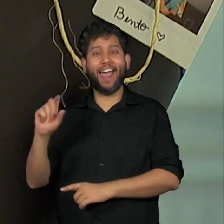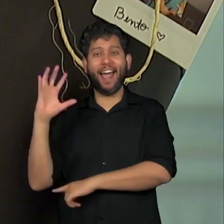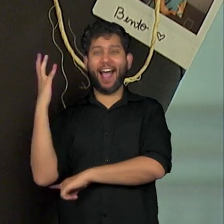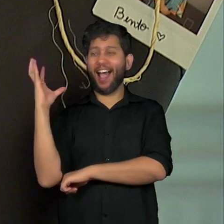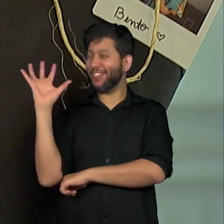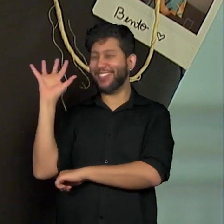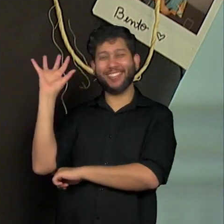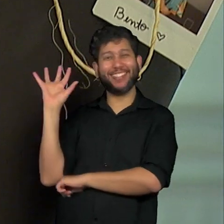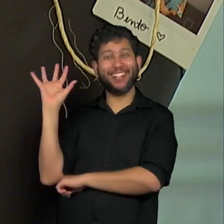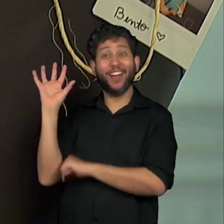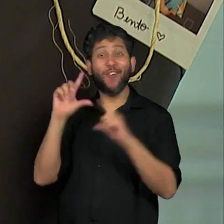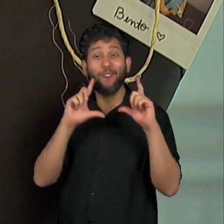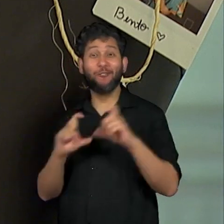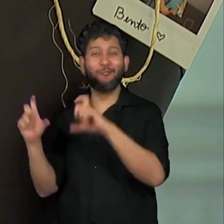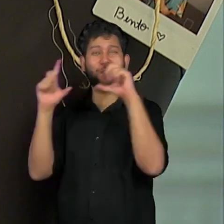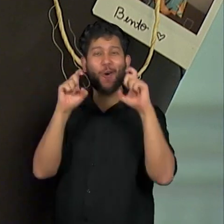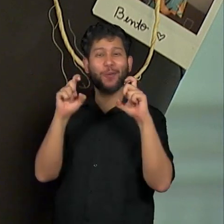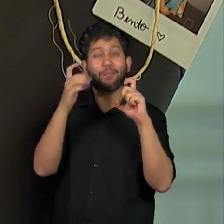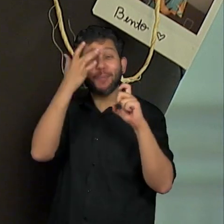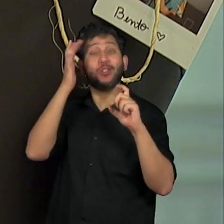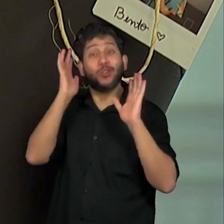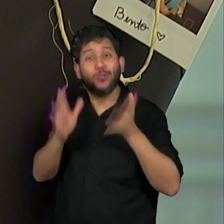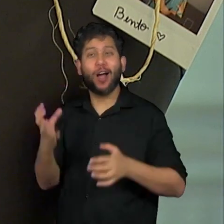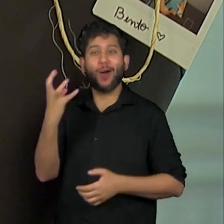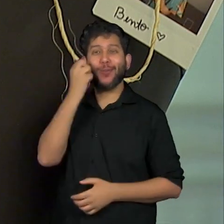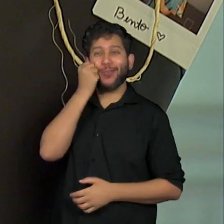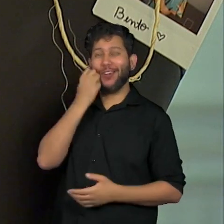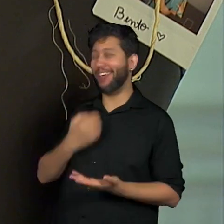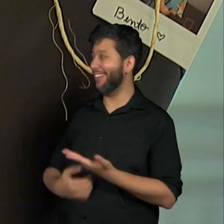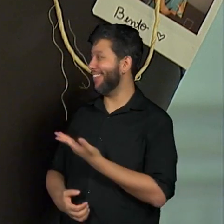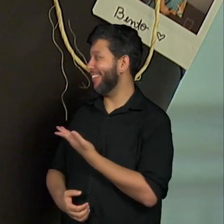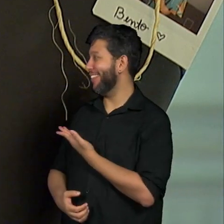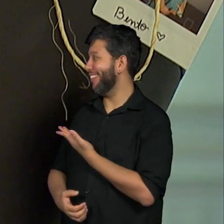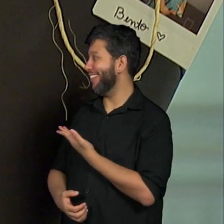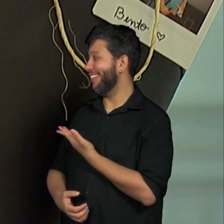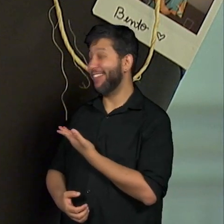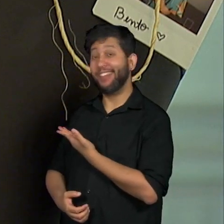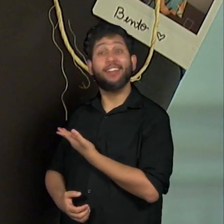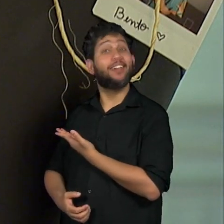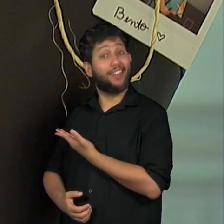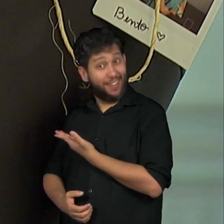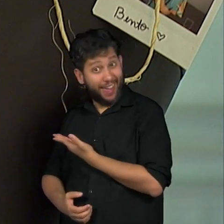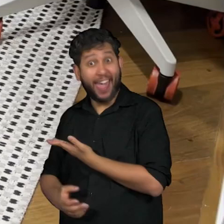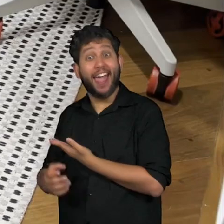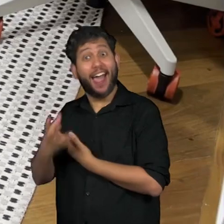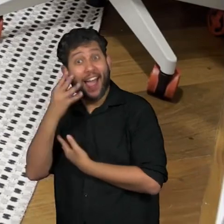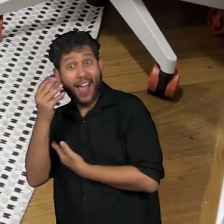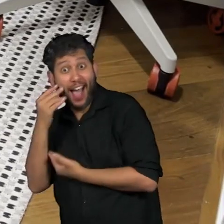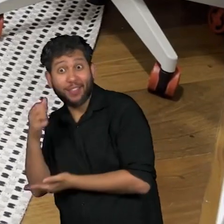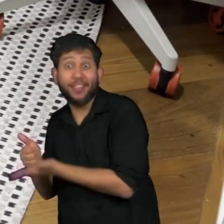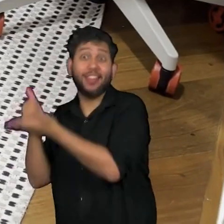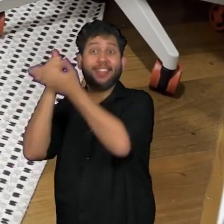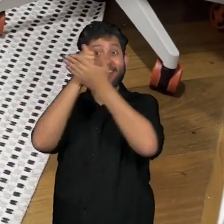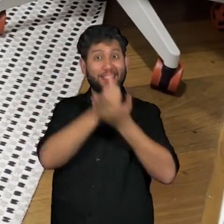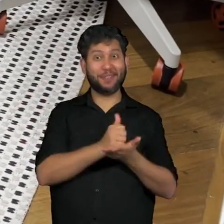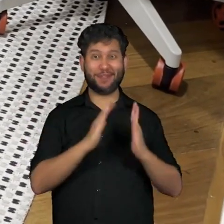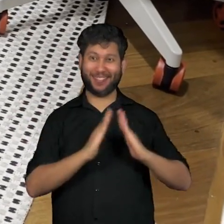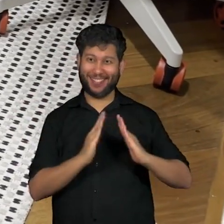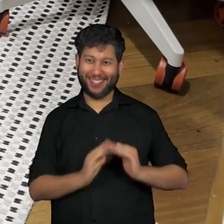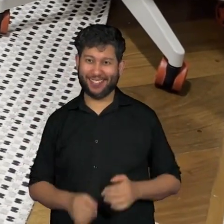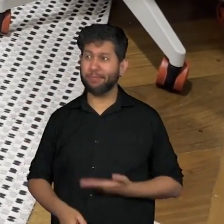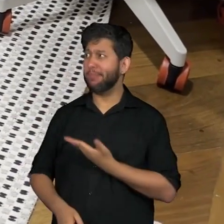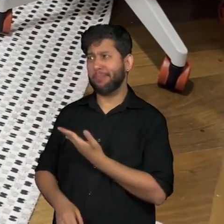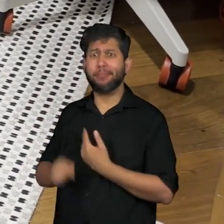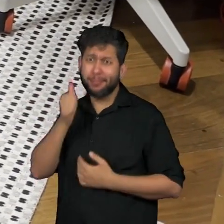As fotografias mostram os adotantes com os bichos que ganharam um lar definitivo. Luana não resistiu